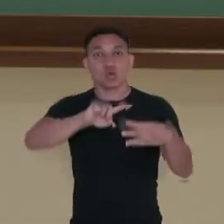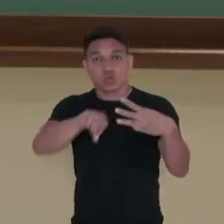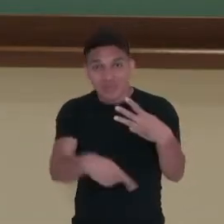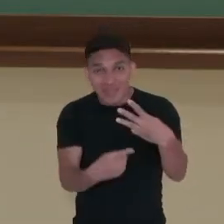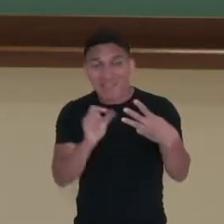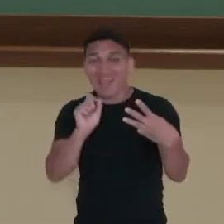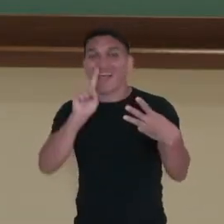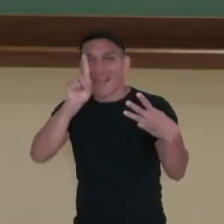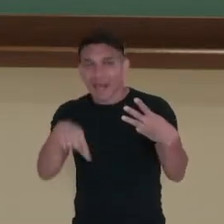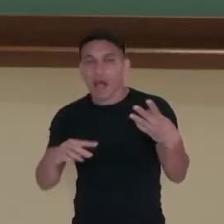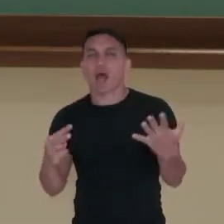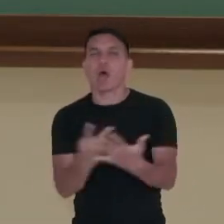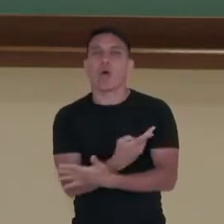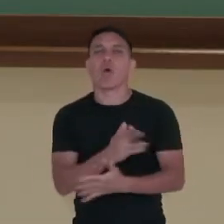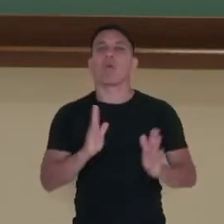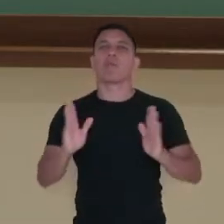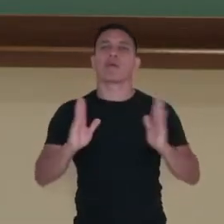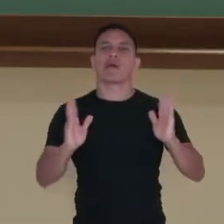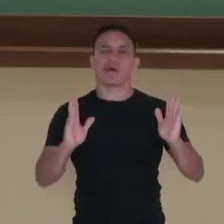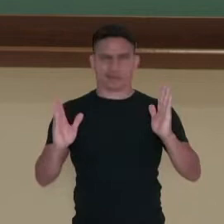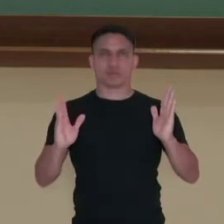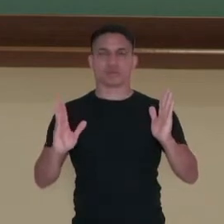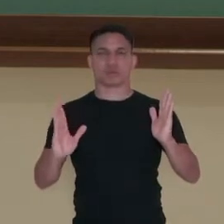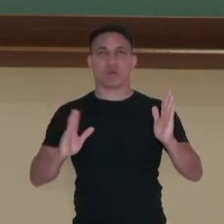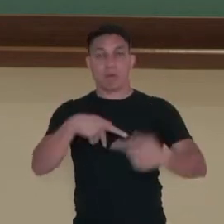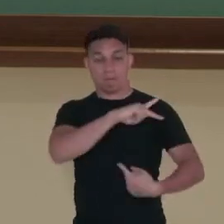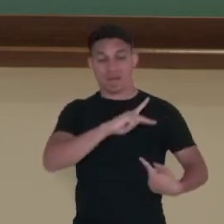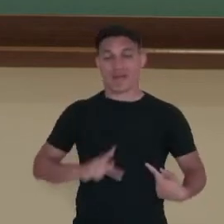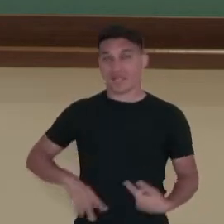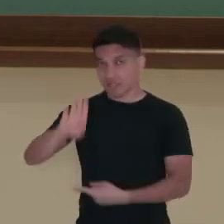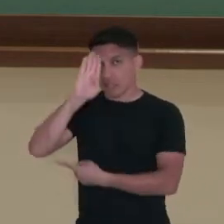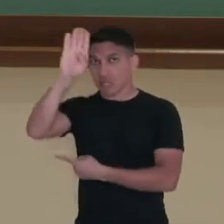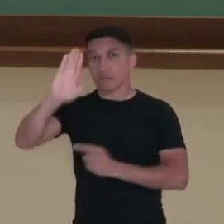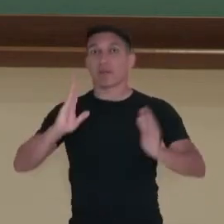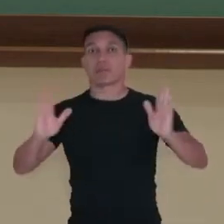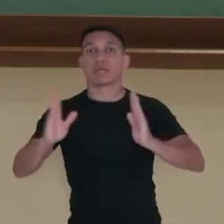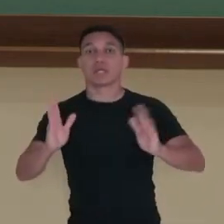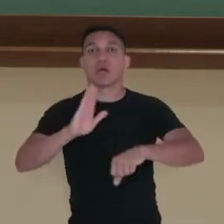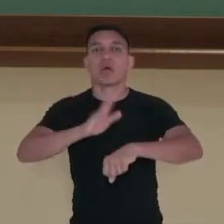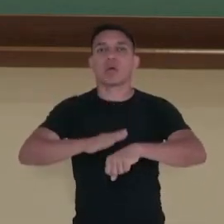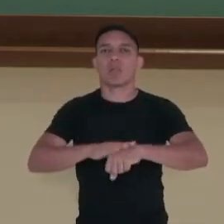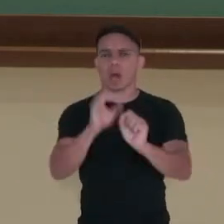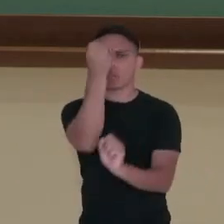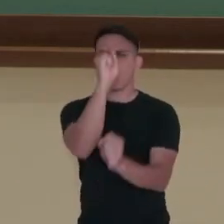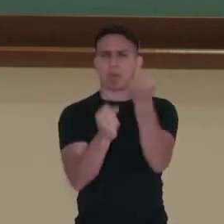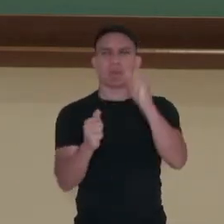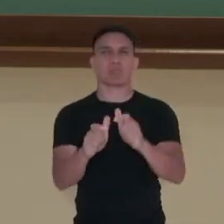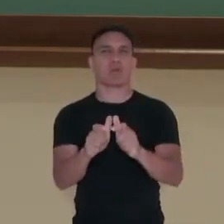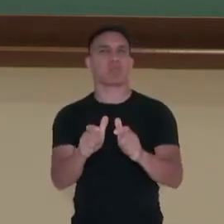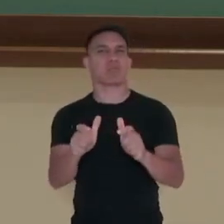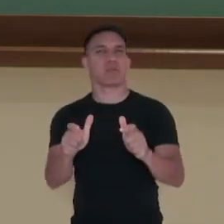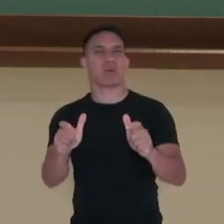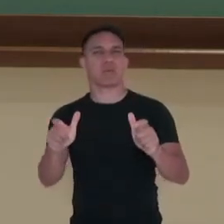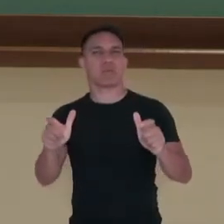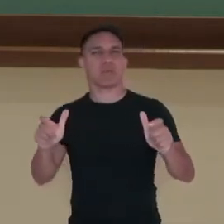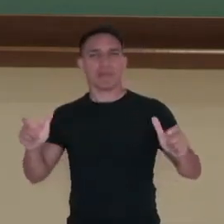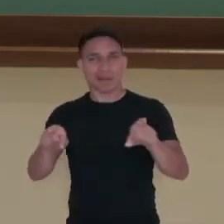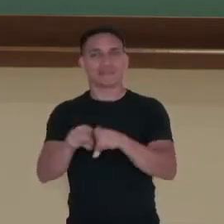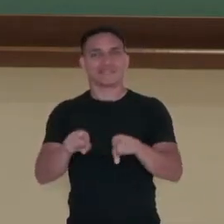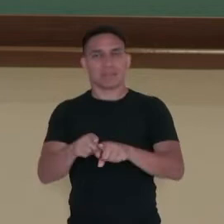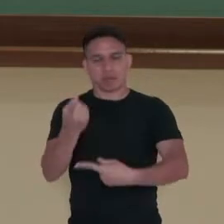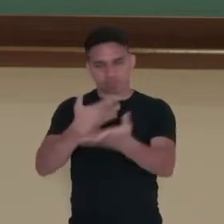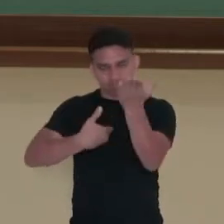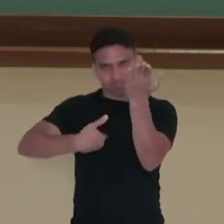como presidentes principais do Brasil neste período maior de industrialização, de